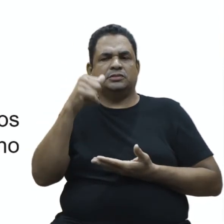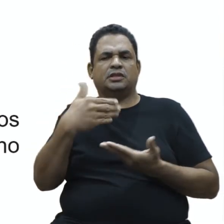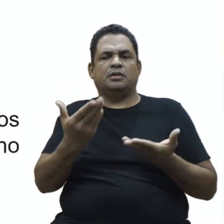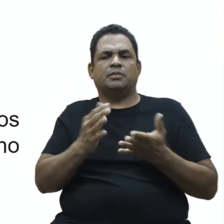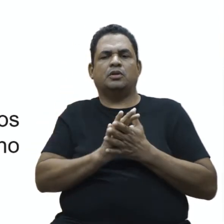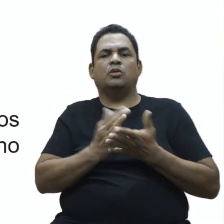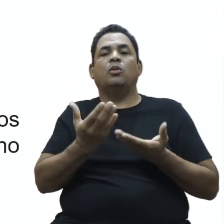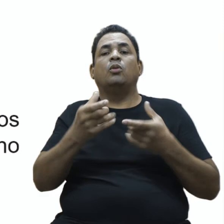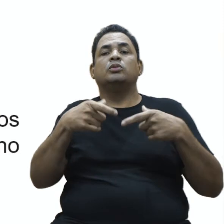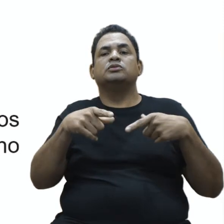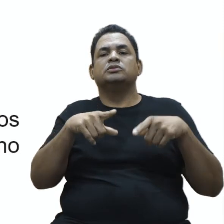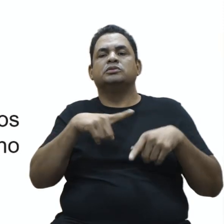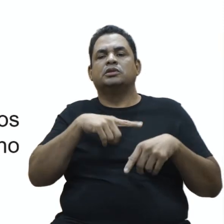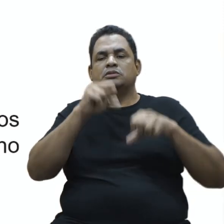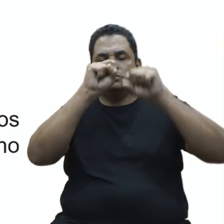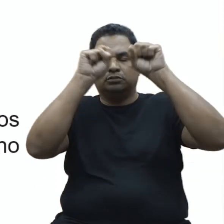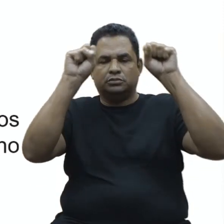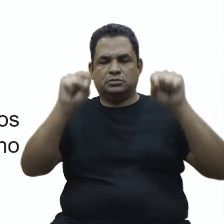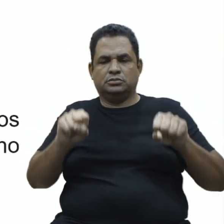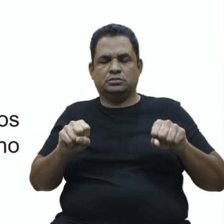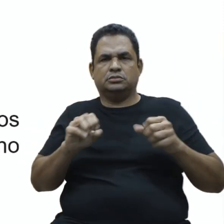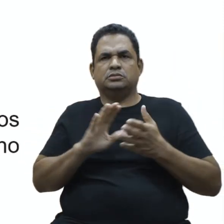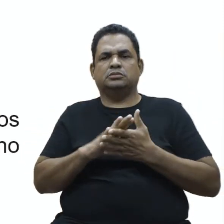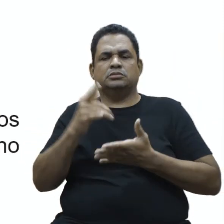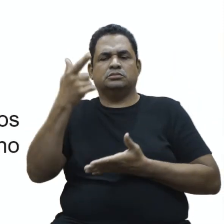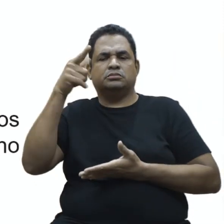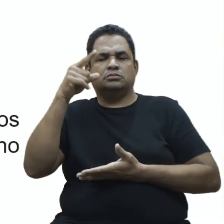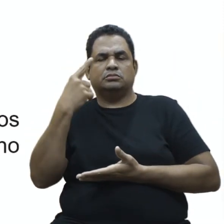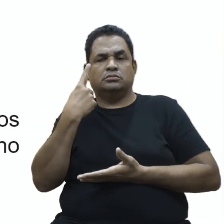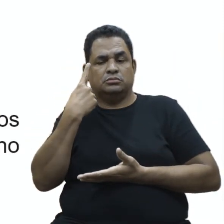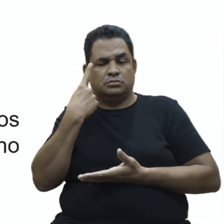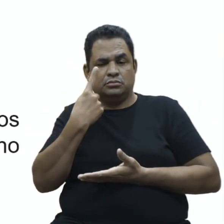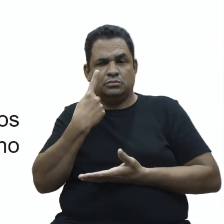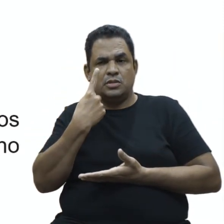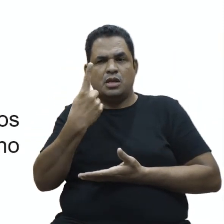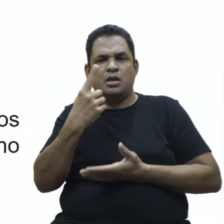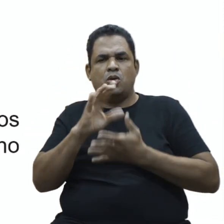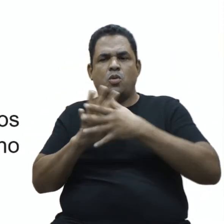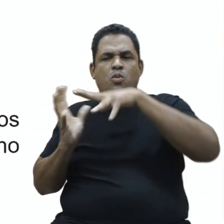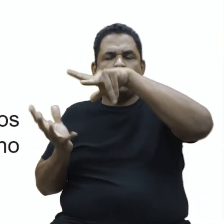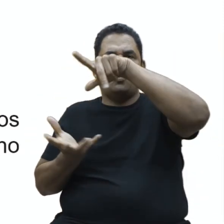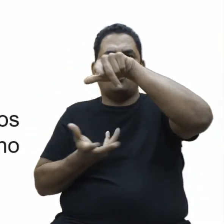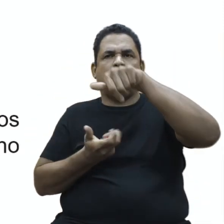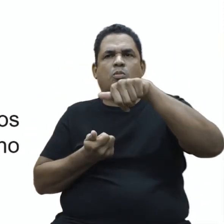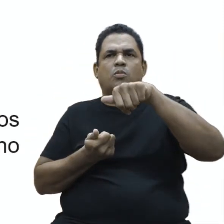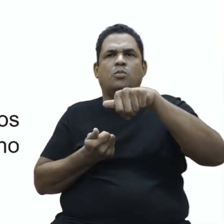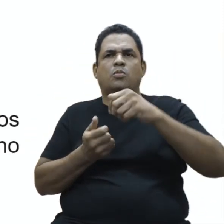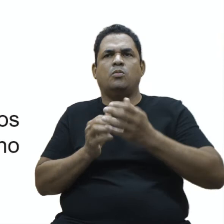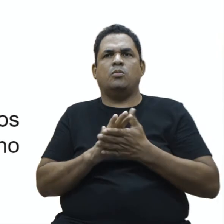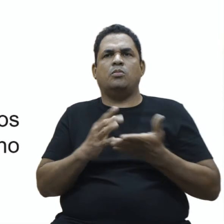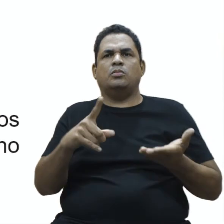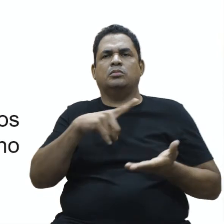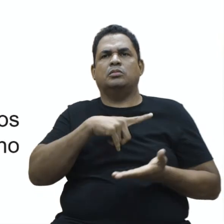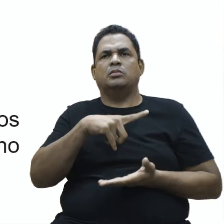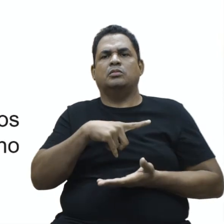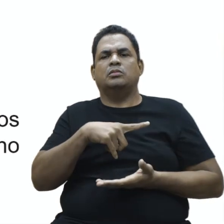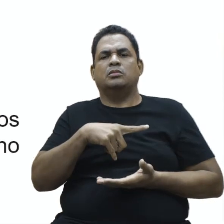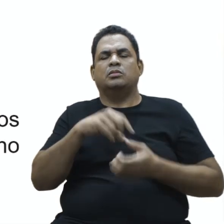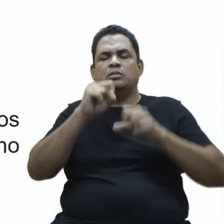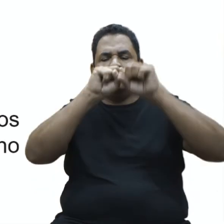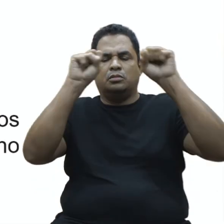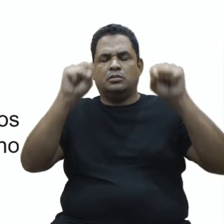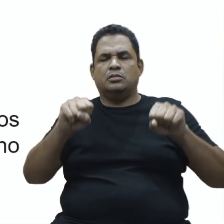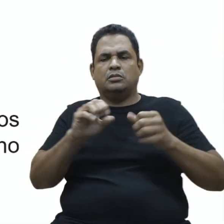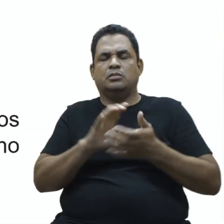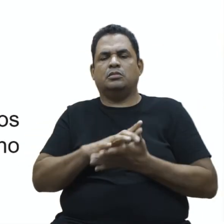sistema, né? Conseguem identificar aí no mundo um sistema assim? A gente tem